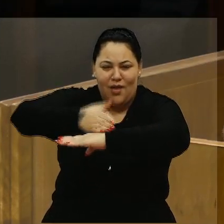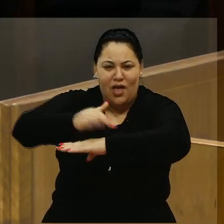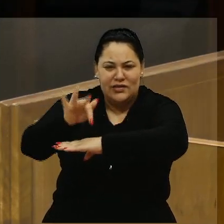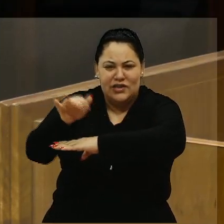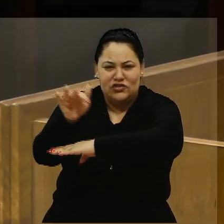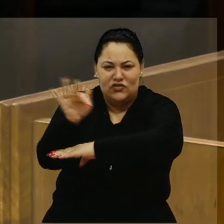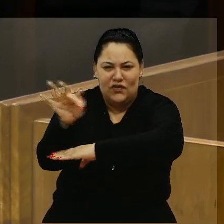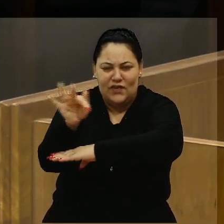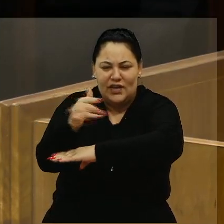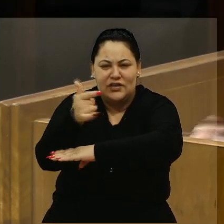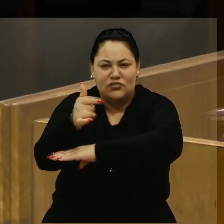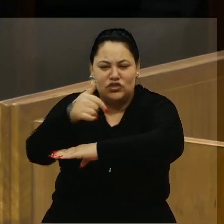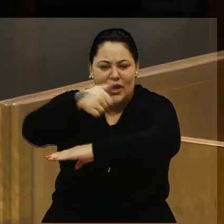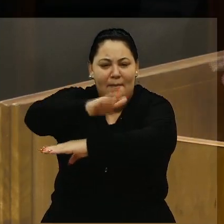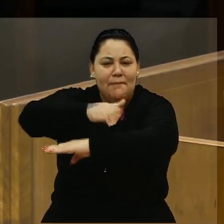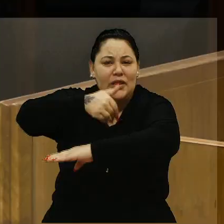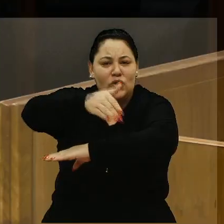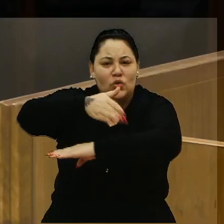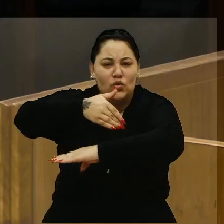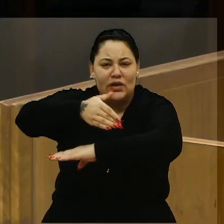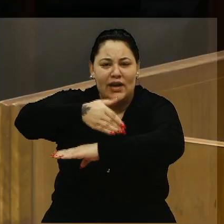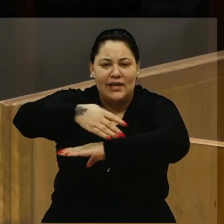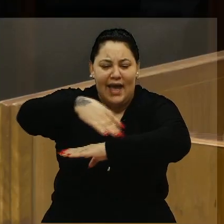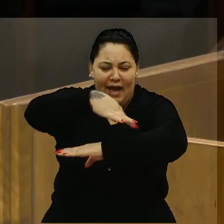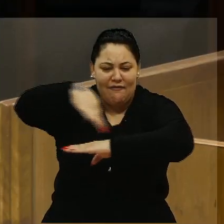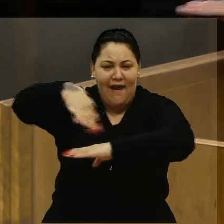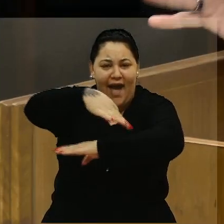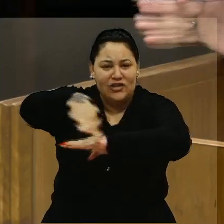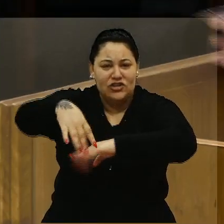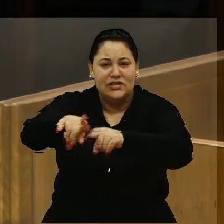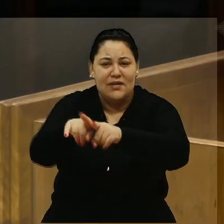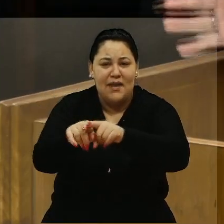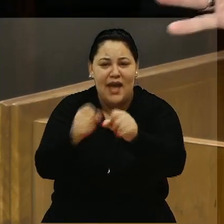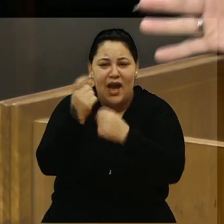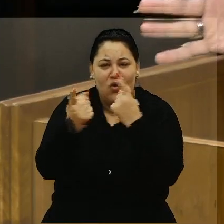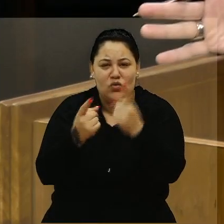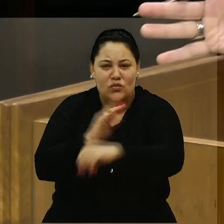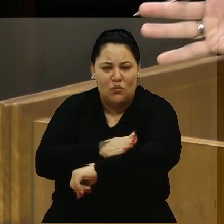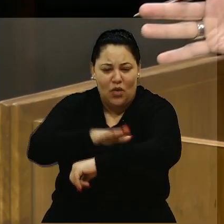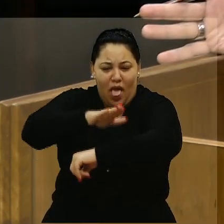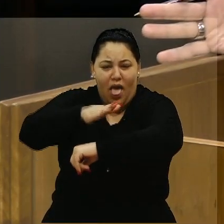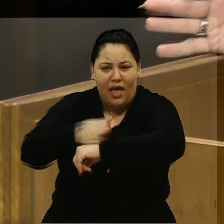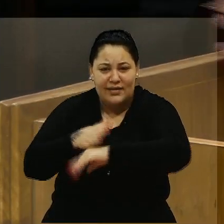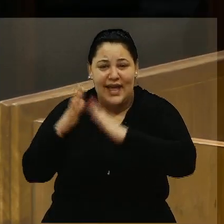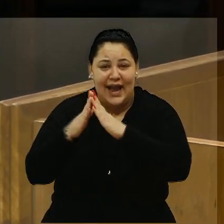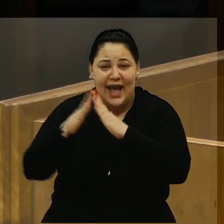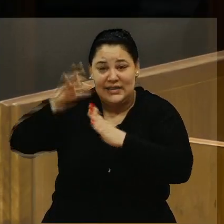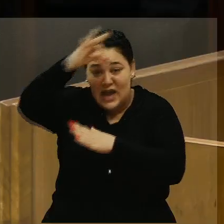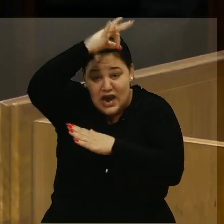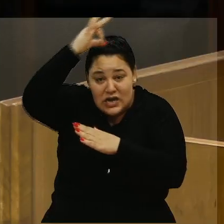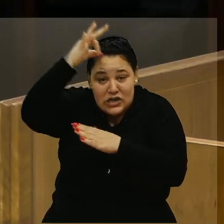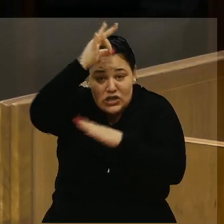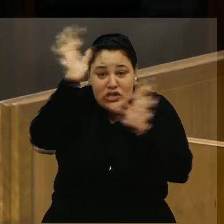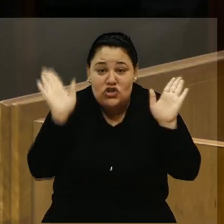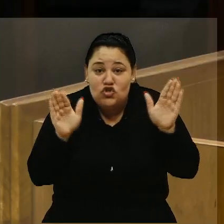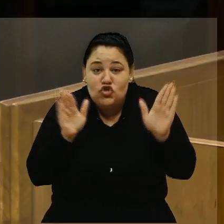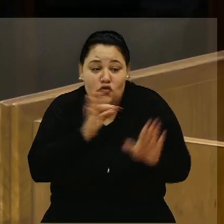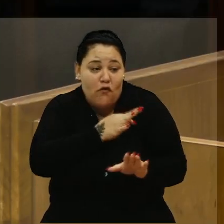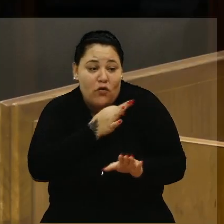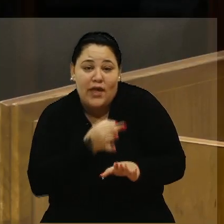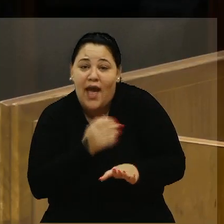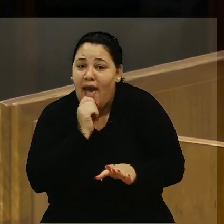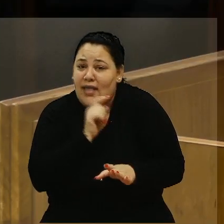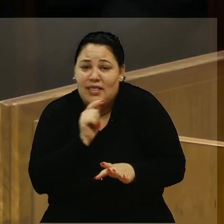tinha pintura numa faixa de segurança e também alguns quebra-molas. Lá na Casa Anjos Voluntários, por exemplo. Até agora a gente não teve